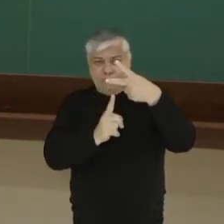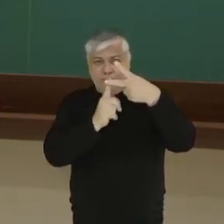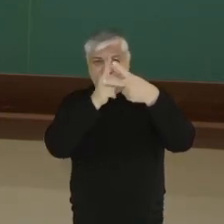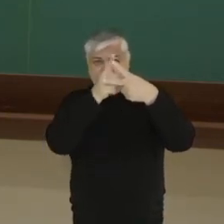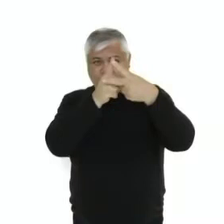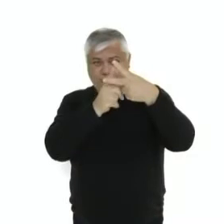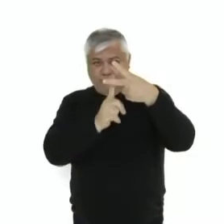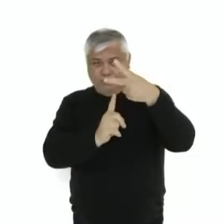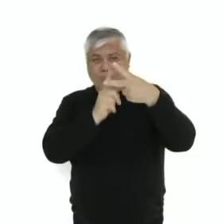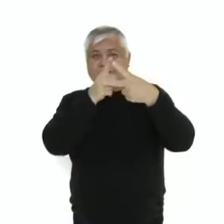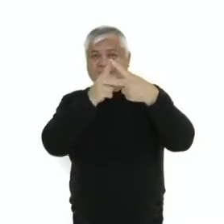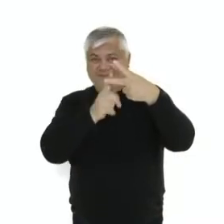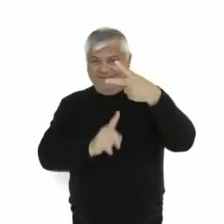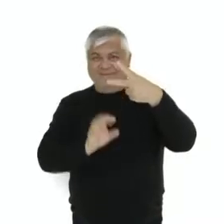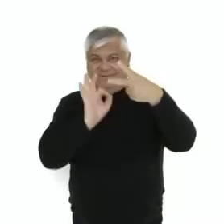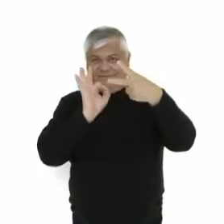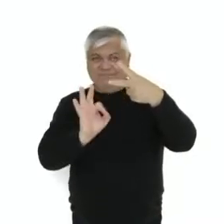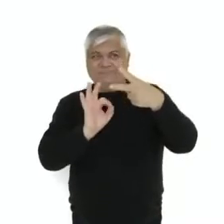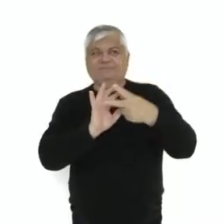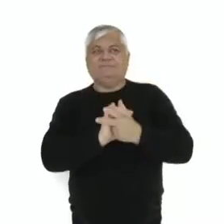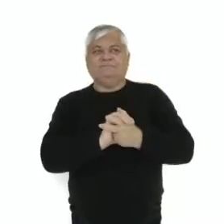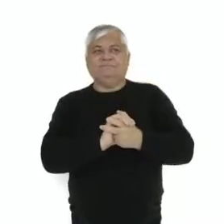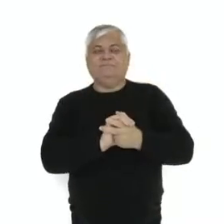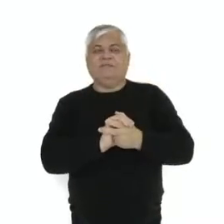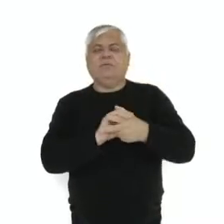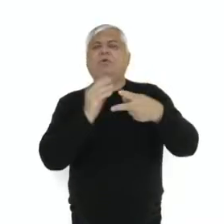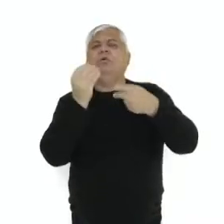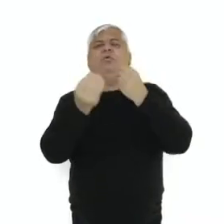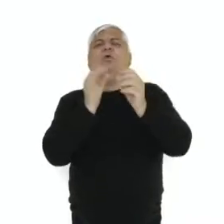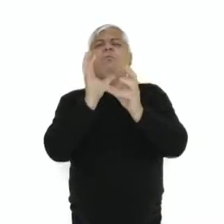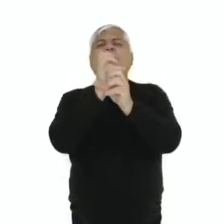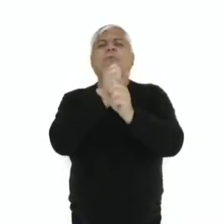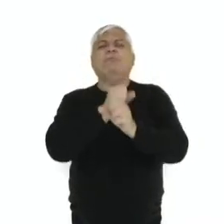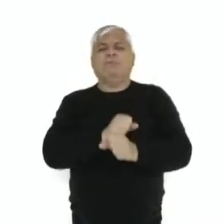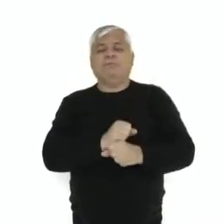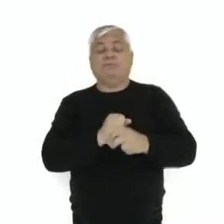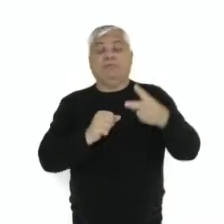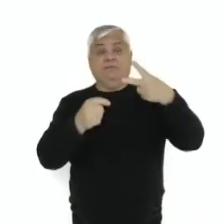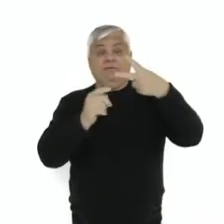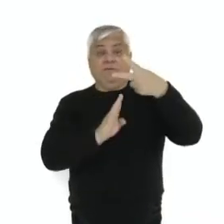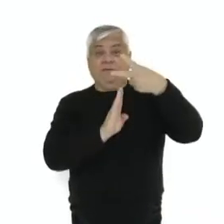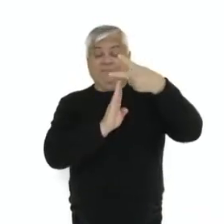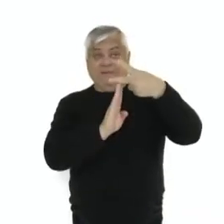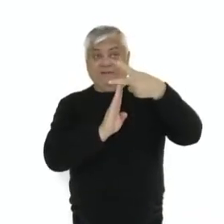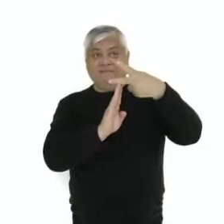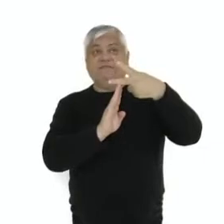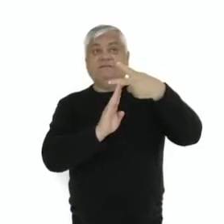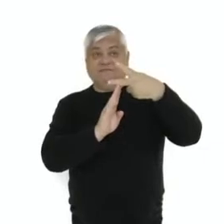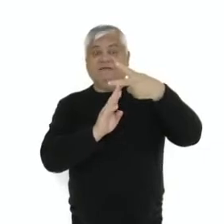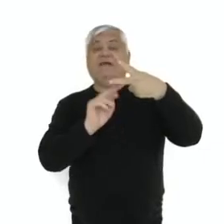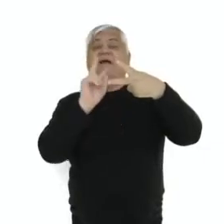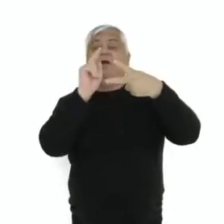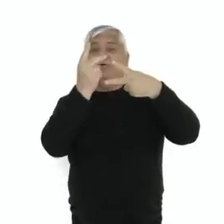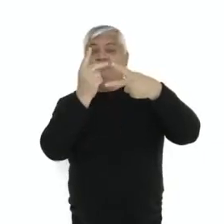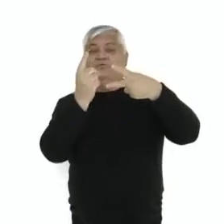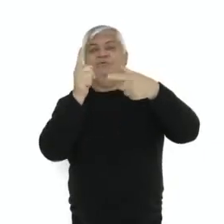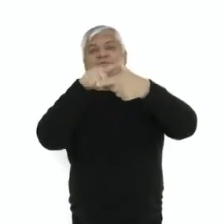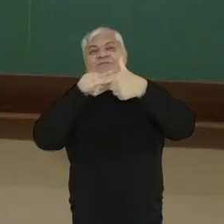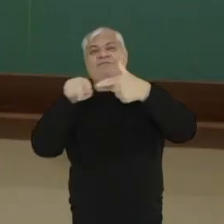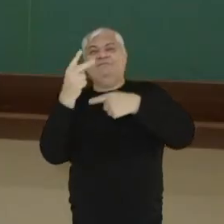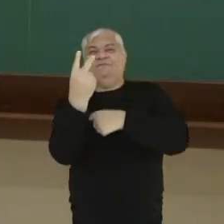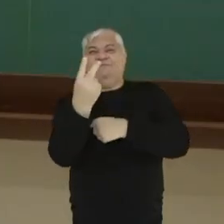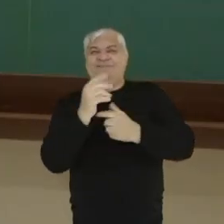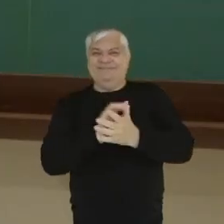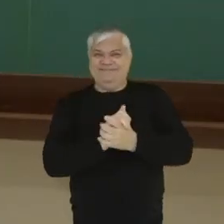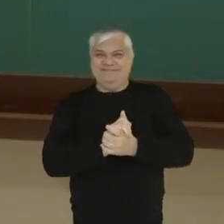Essa figura que eu fiz aqui, beleza? Então, como é que vai ser a área do triângulo? Vai ser base vezes altura dividido por